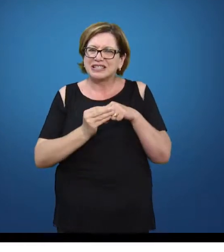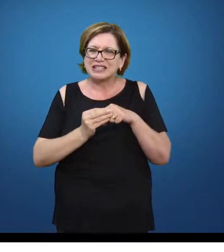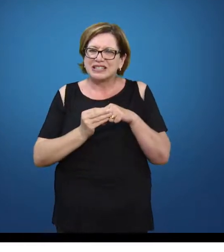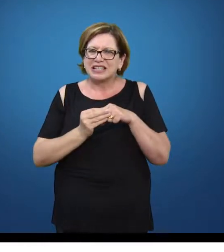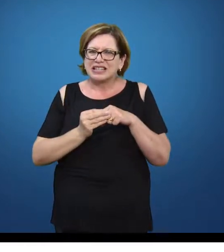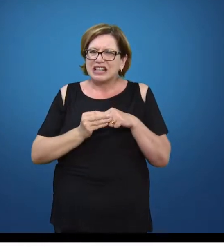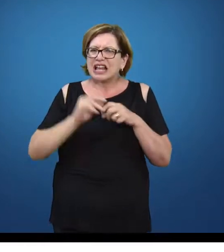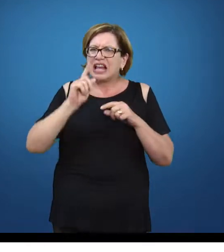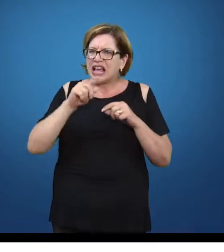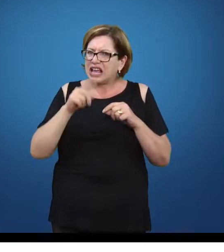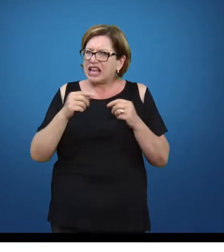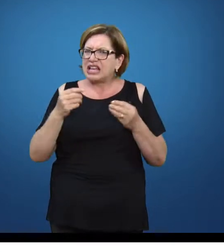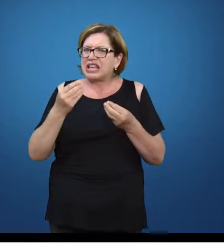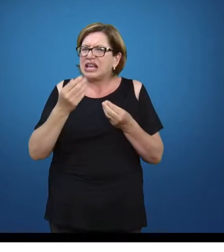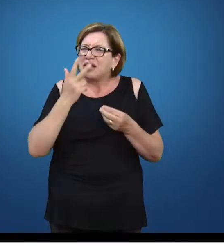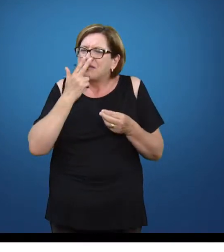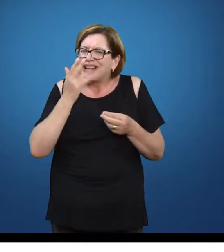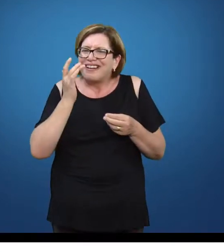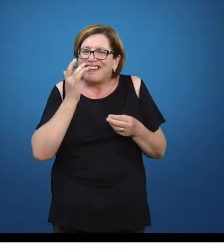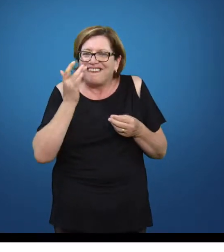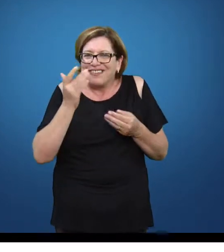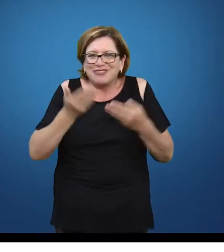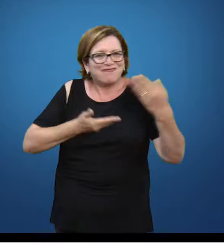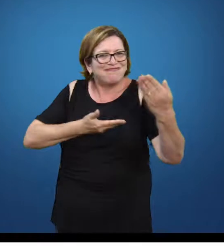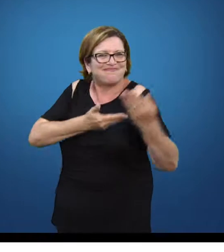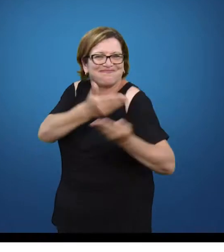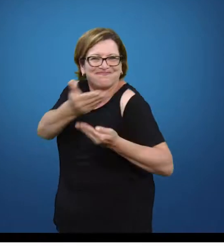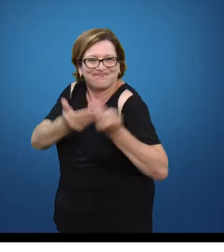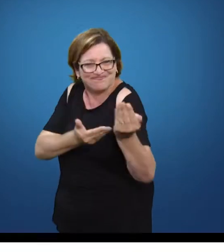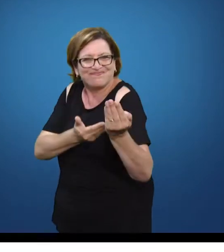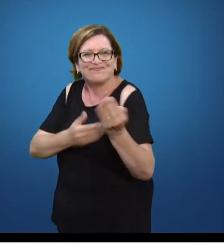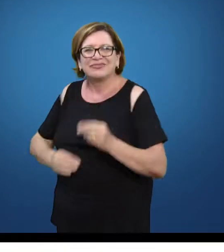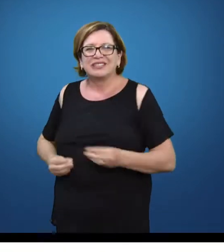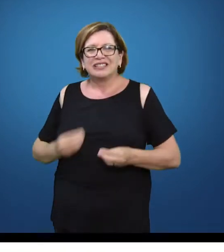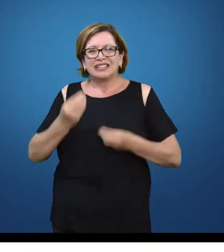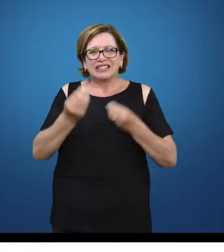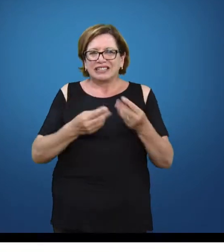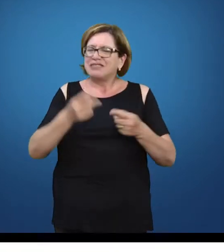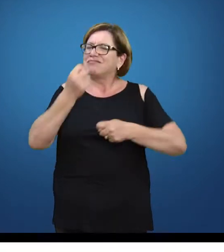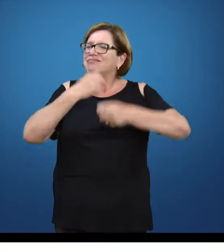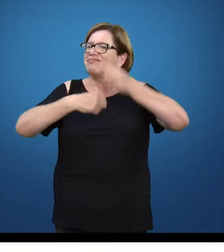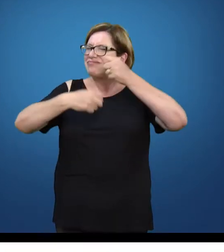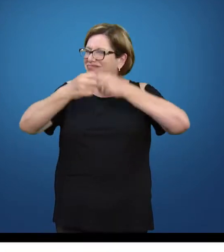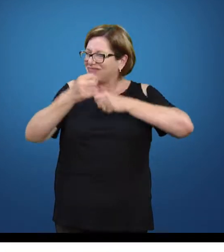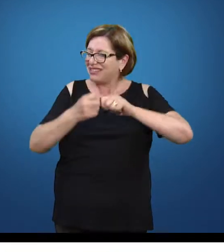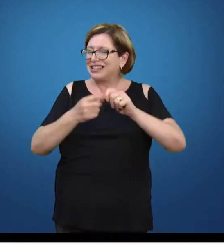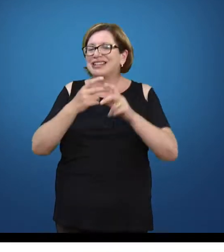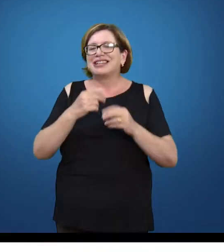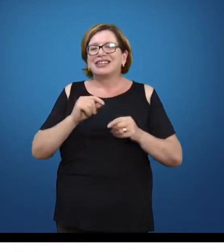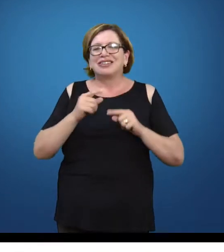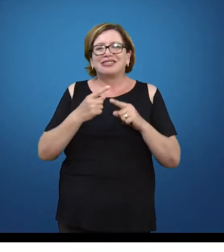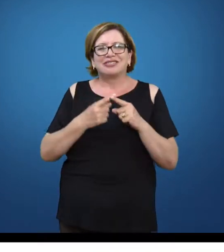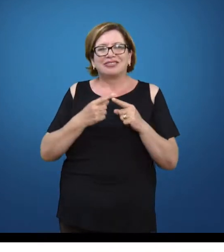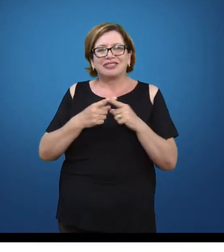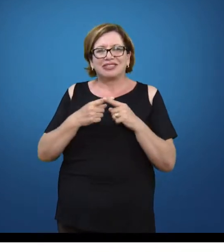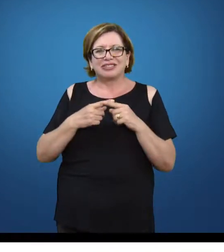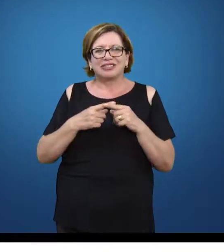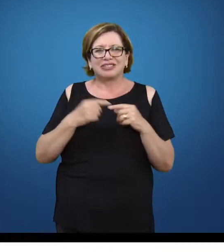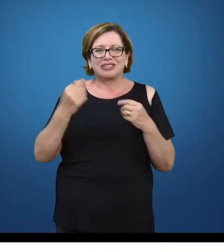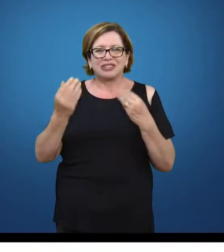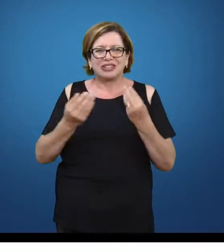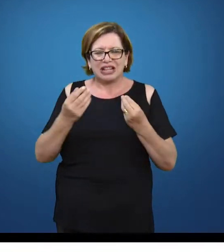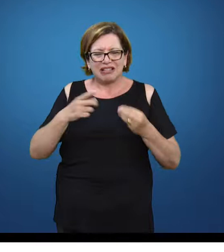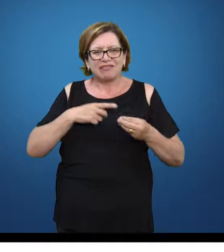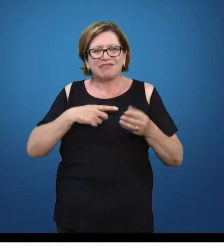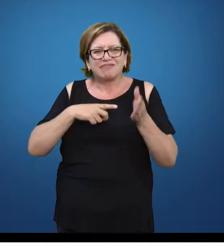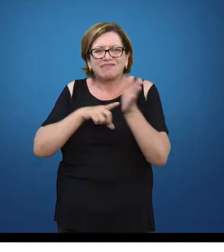grande moeda, ouro, nas relações sociais, econômicas e políticas. Então, há